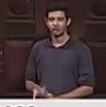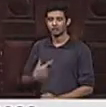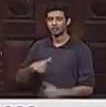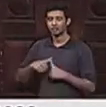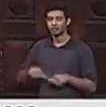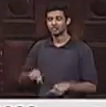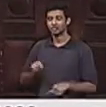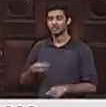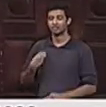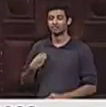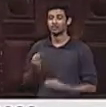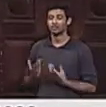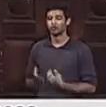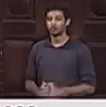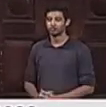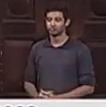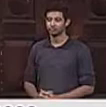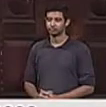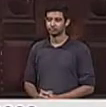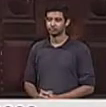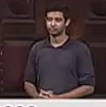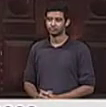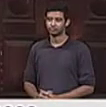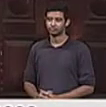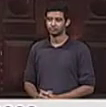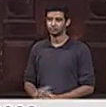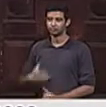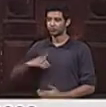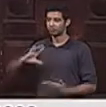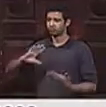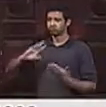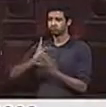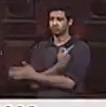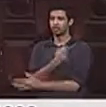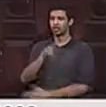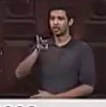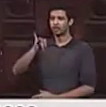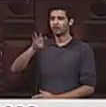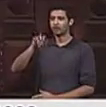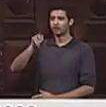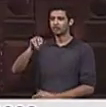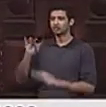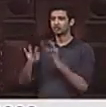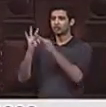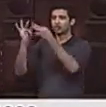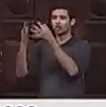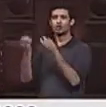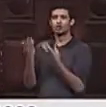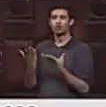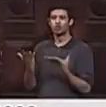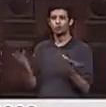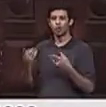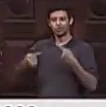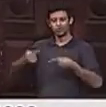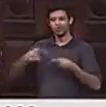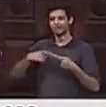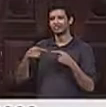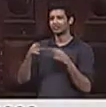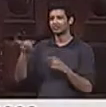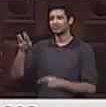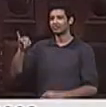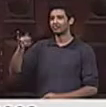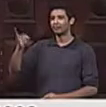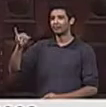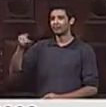vivendo, digamos, a revolução tecnológica da pós-modernidade. O debate hoje sobre a FAPERJ,